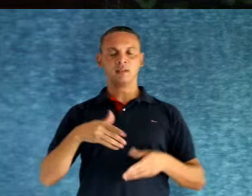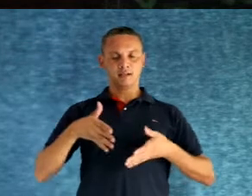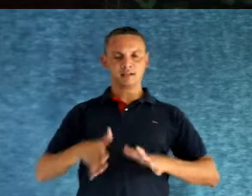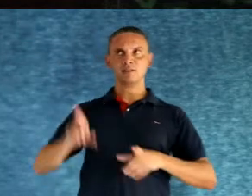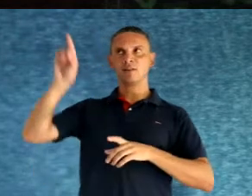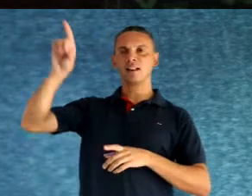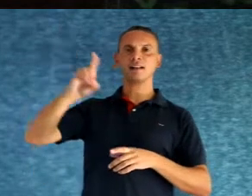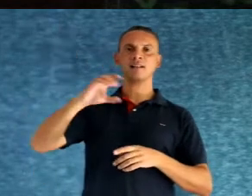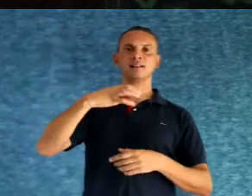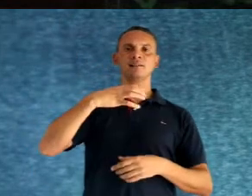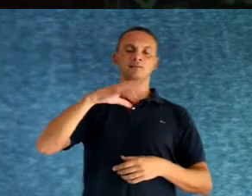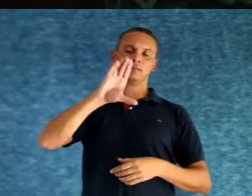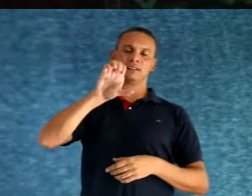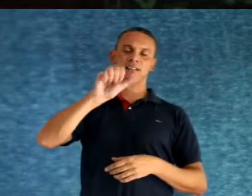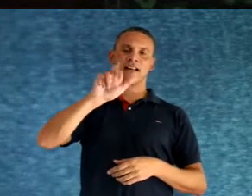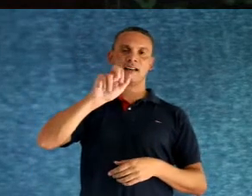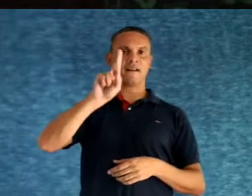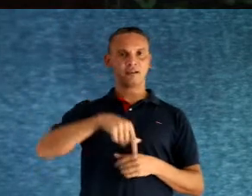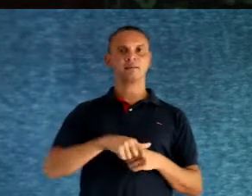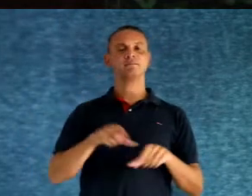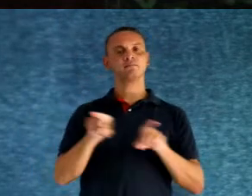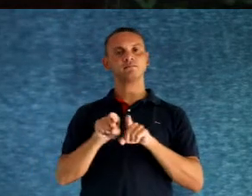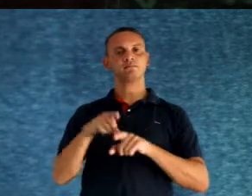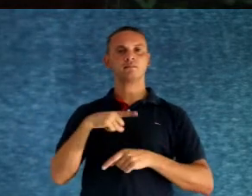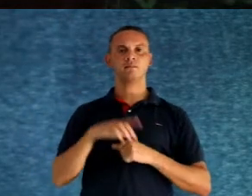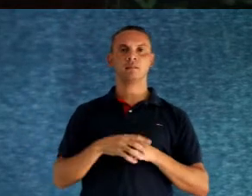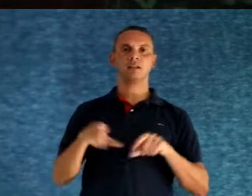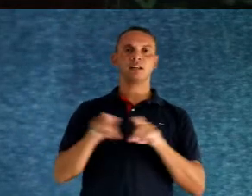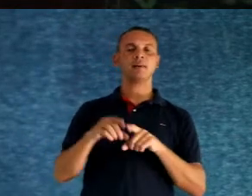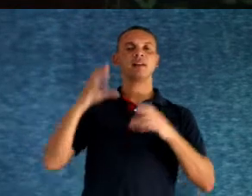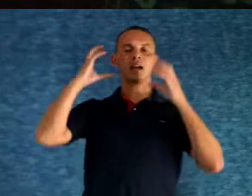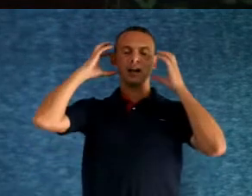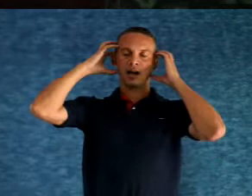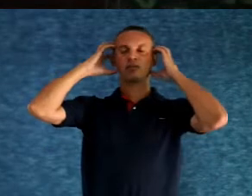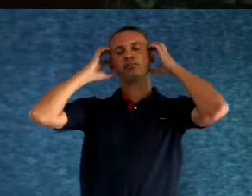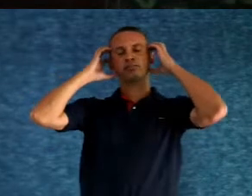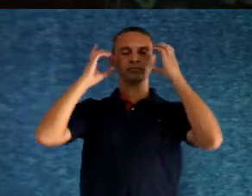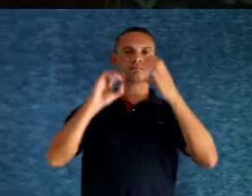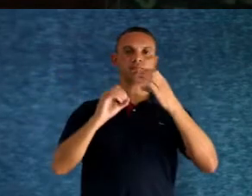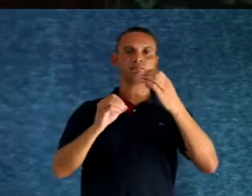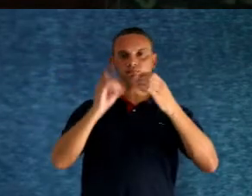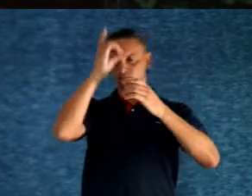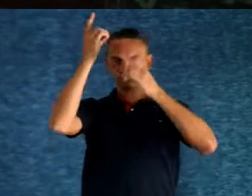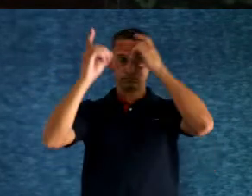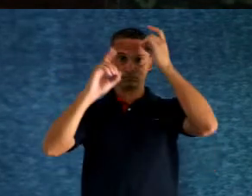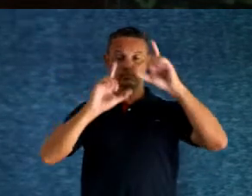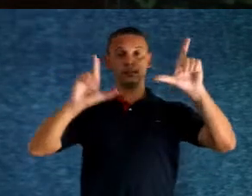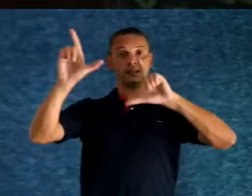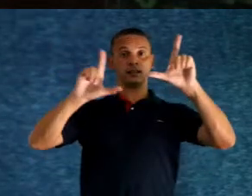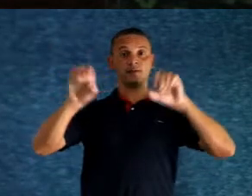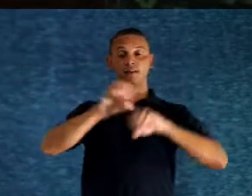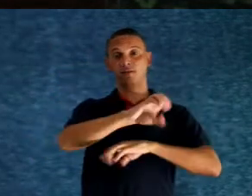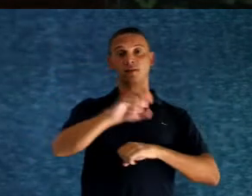do Ceará. Em Teresina, no Piauí, dirigiu a Rádio Educativa e o Departamento de Jornalismo da TV Educativa